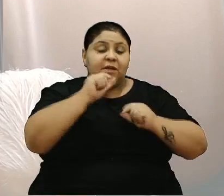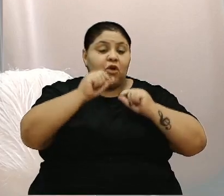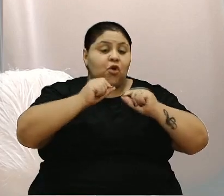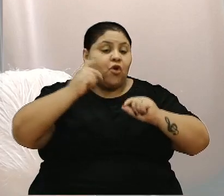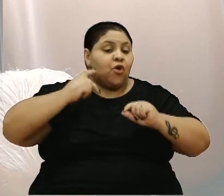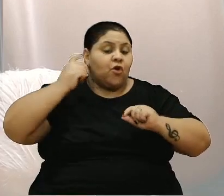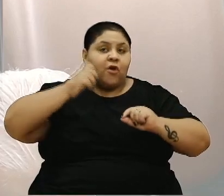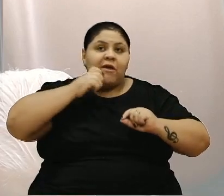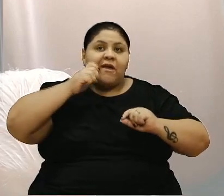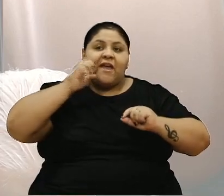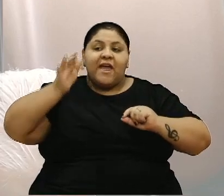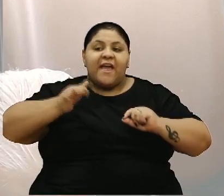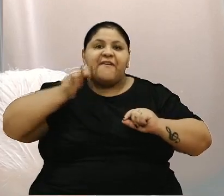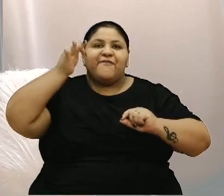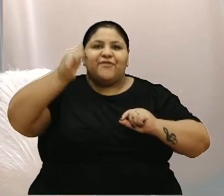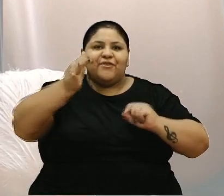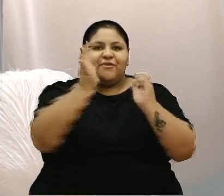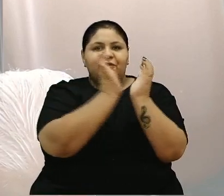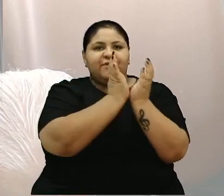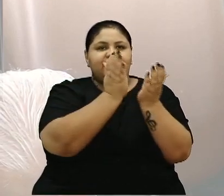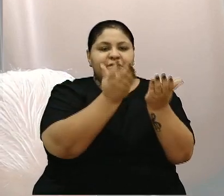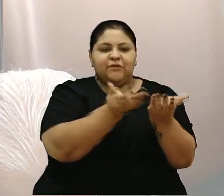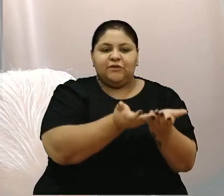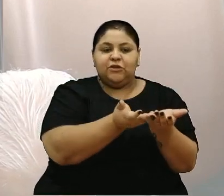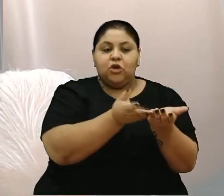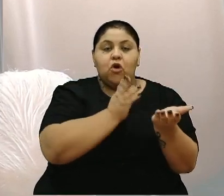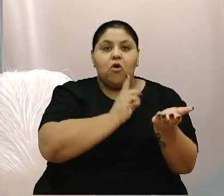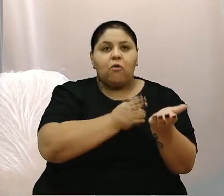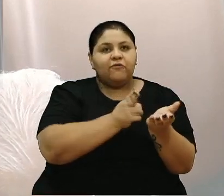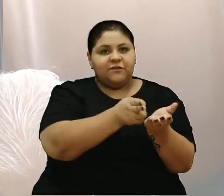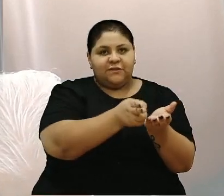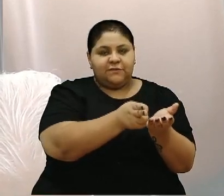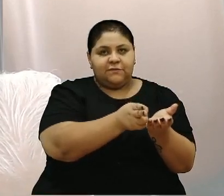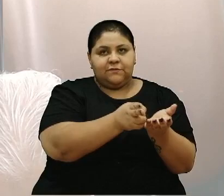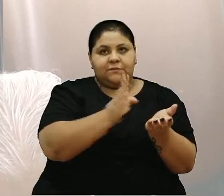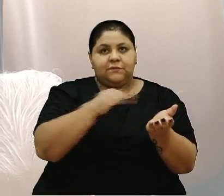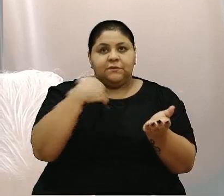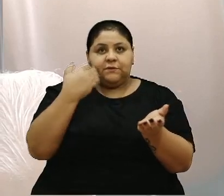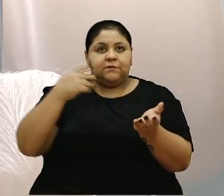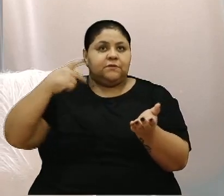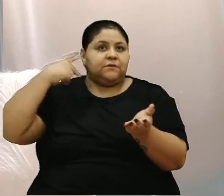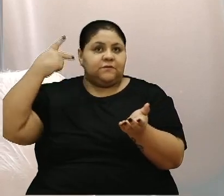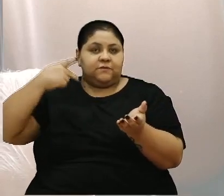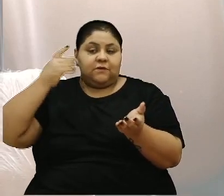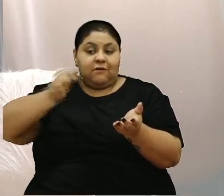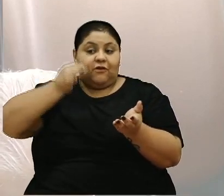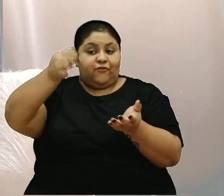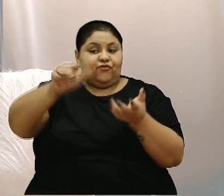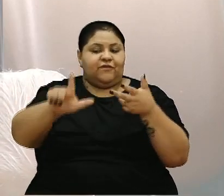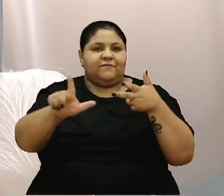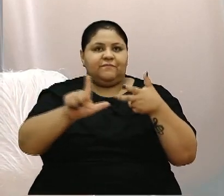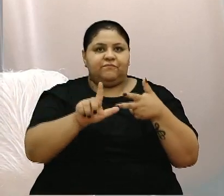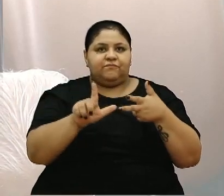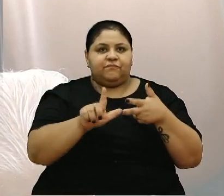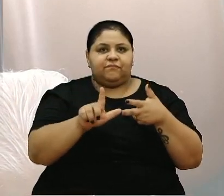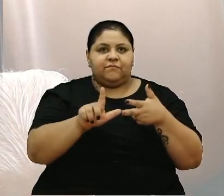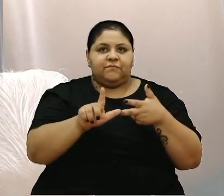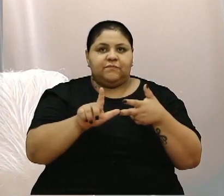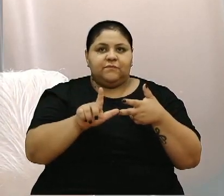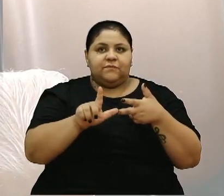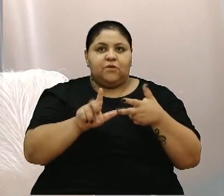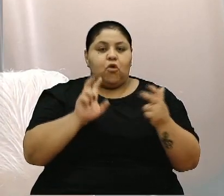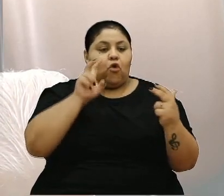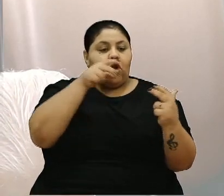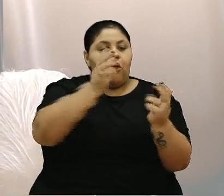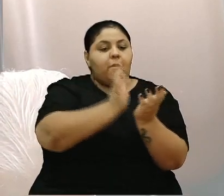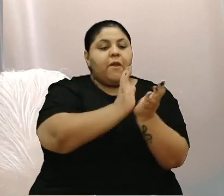É o futuro. Essa comissão se tornará permanente. Então, os vereadores das futuras legislaturas olharão para essa como a